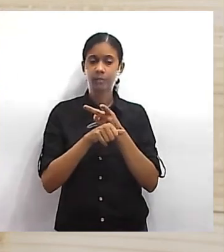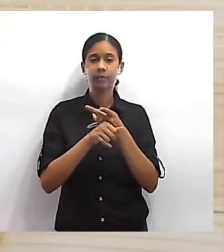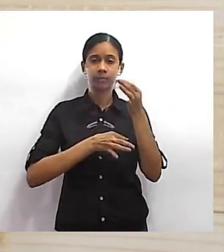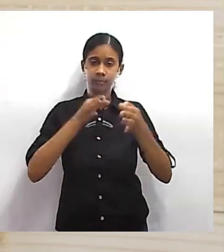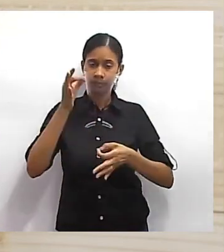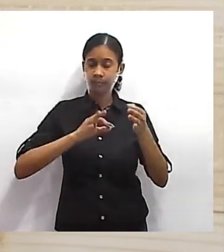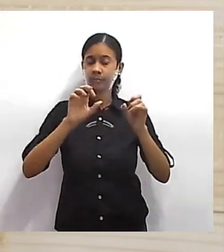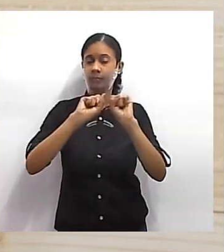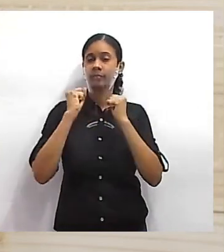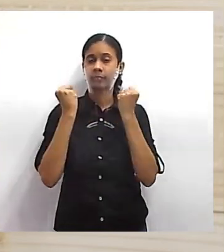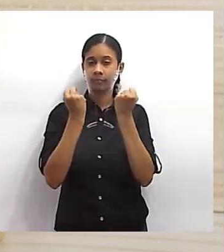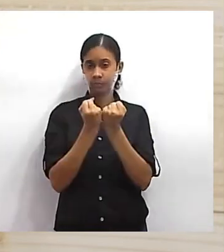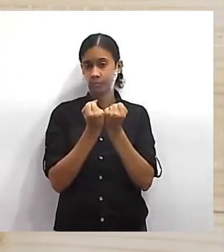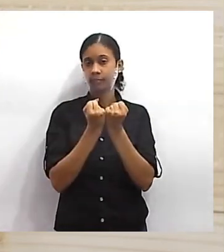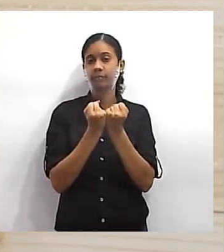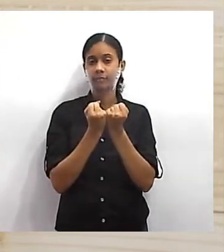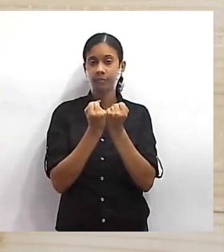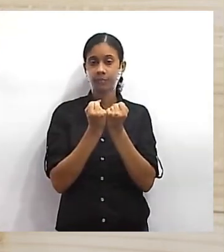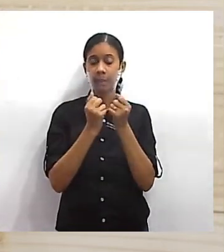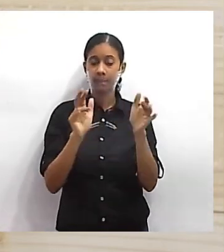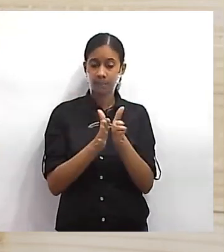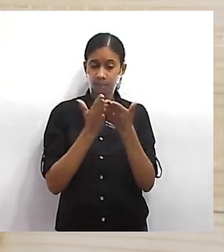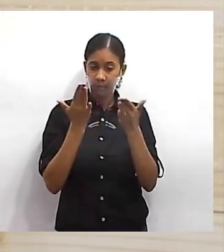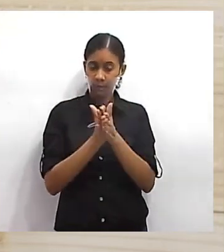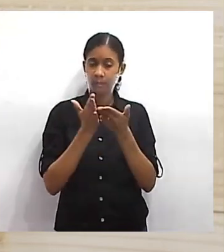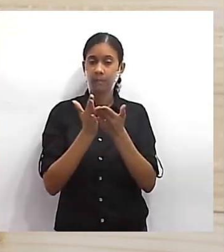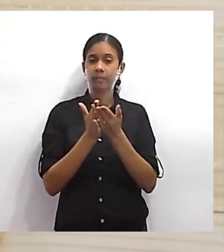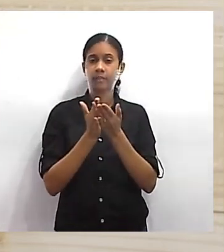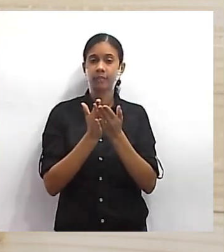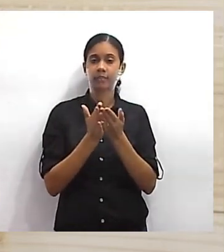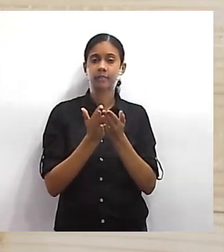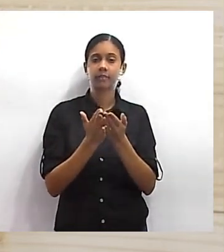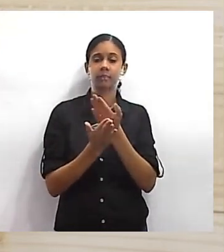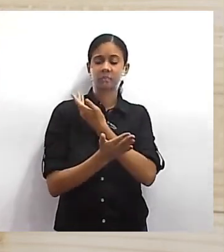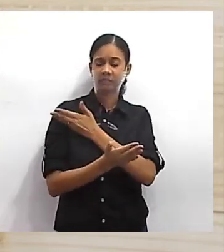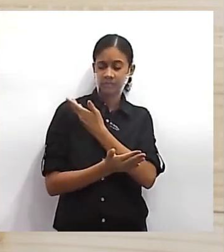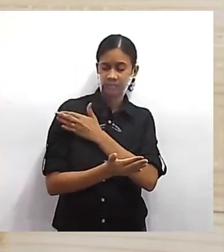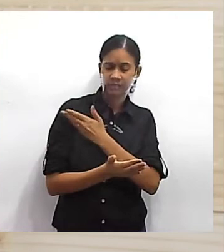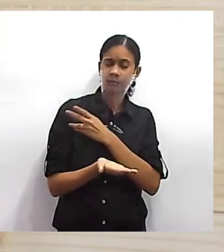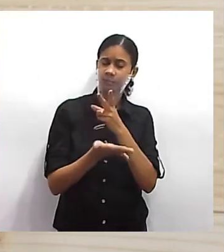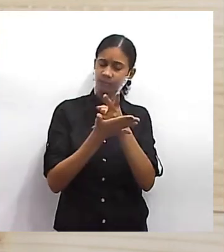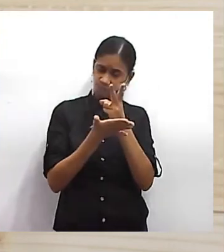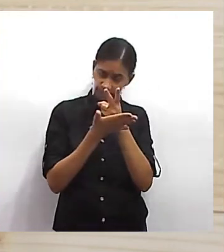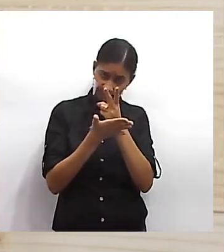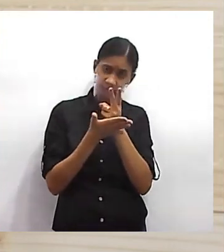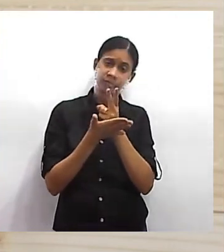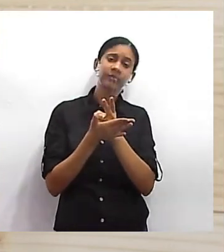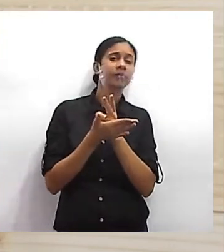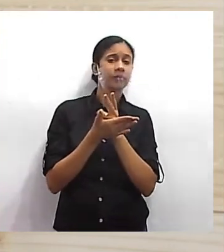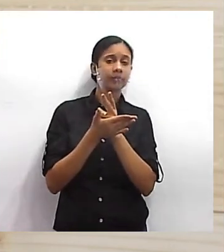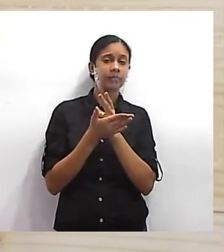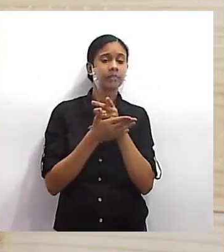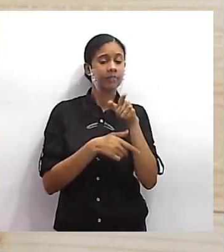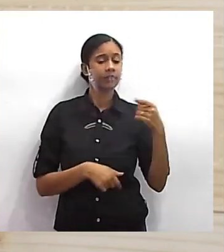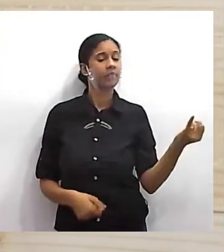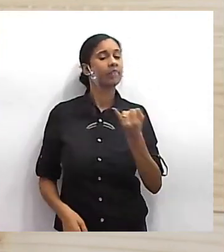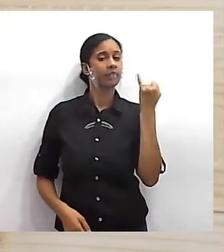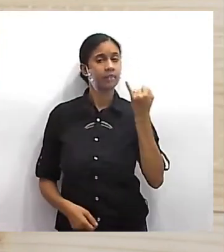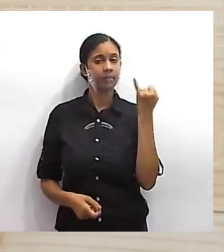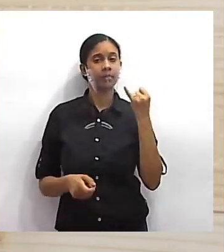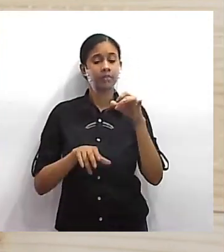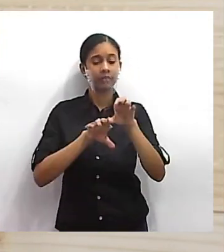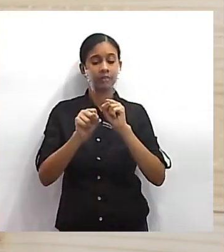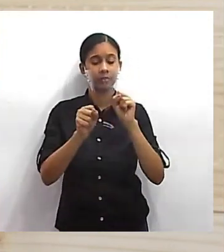esses fatores, a pobreza, a discriminação e a negação dos direitos, continuam a marcar a nossa realidade. E por isso a importância da formação crítica do